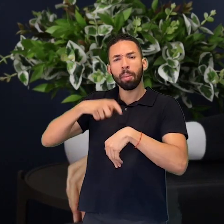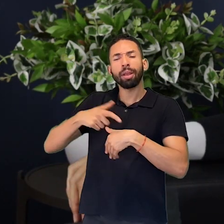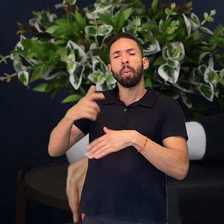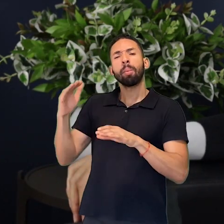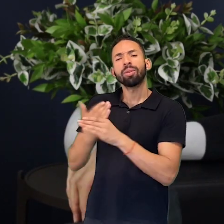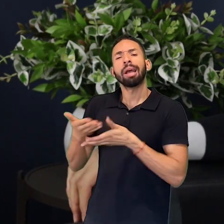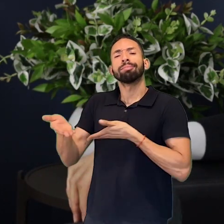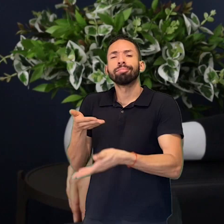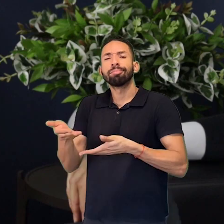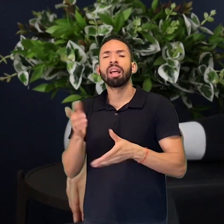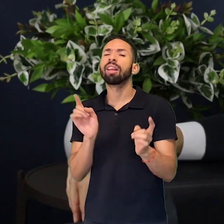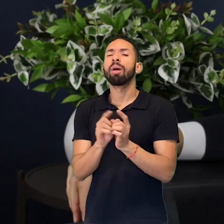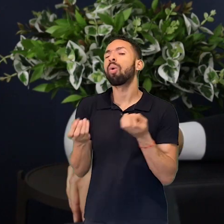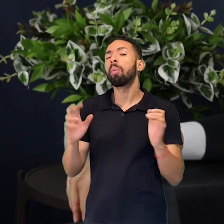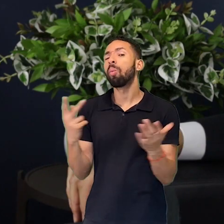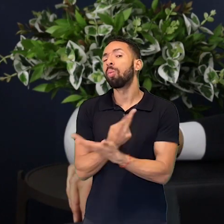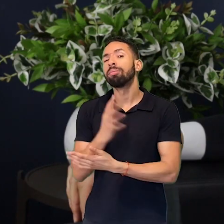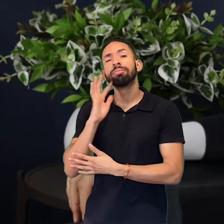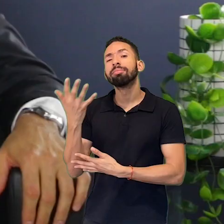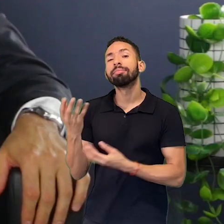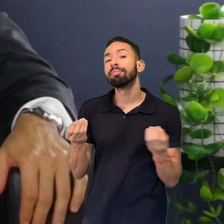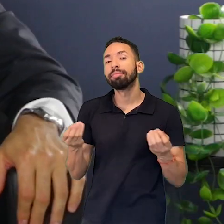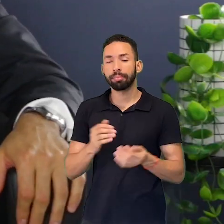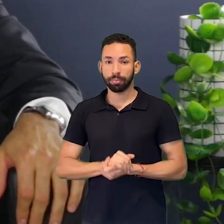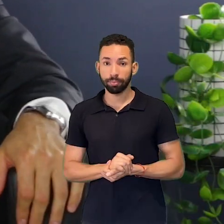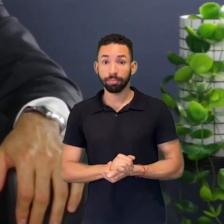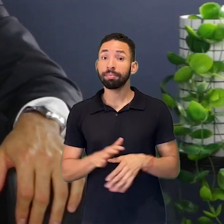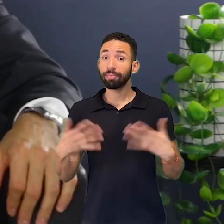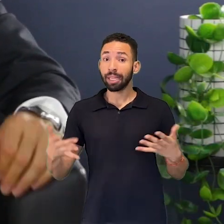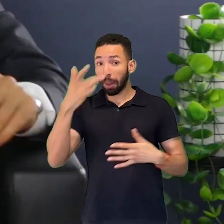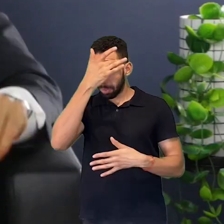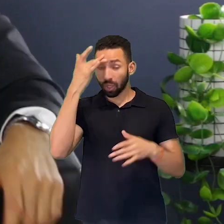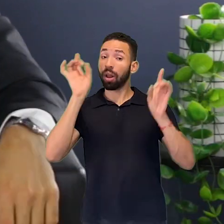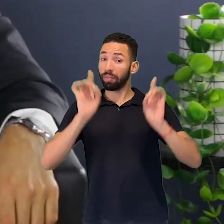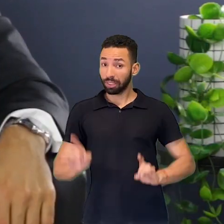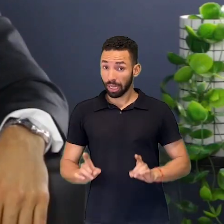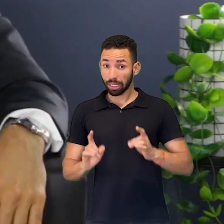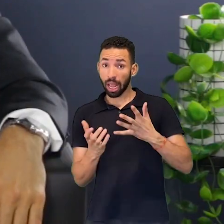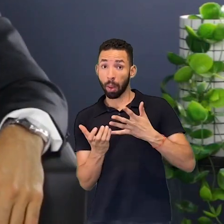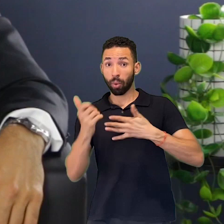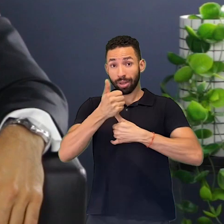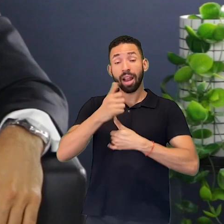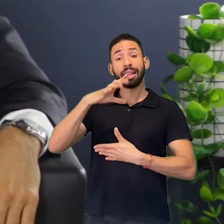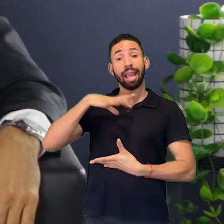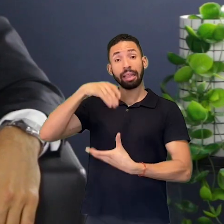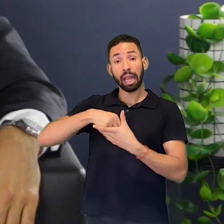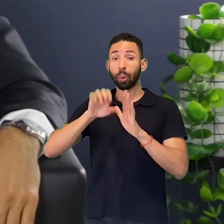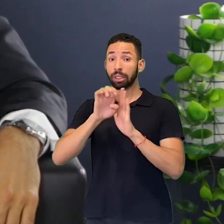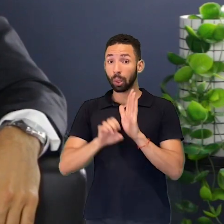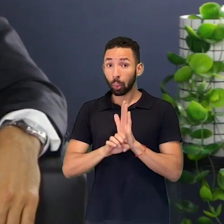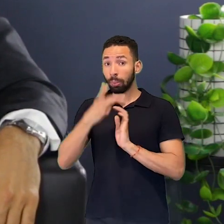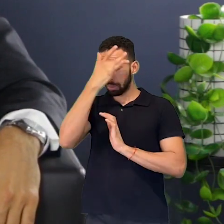nesse trâmite processual, nesse atendimento? Como que funciona? Sim, a prioridade das pessoas com deficiência está prevista